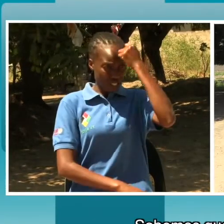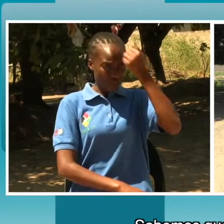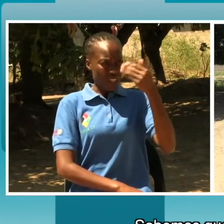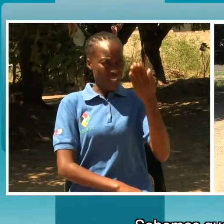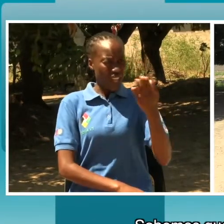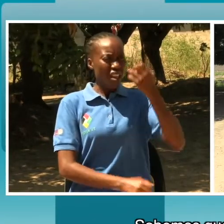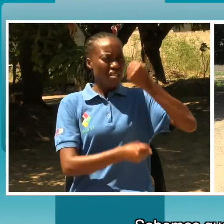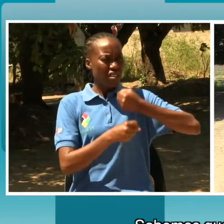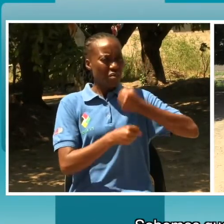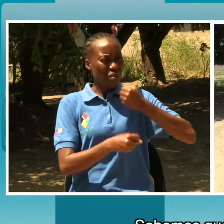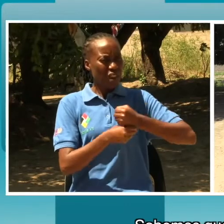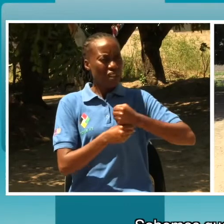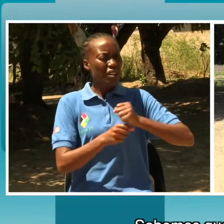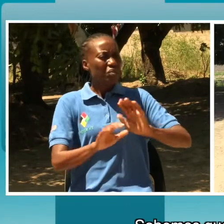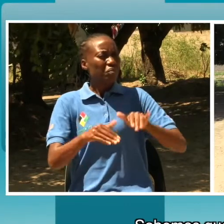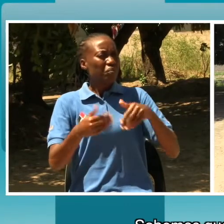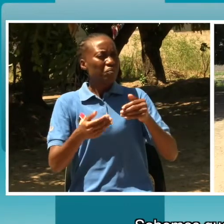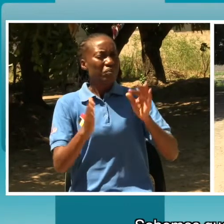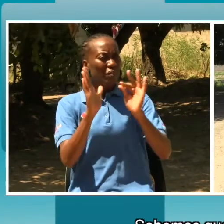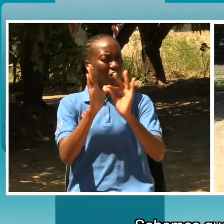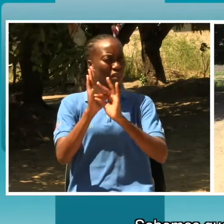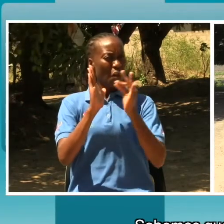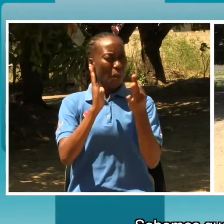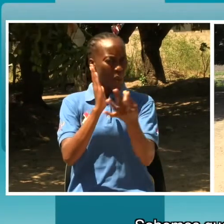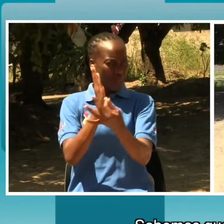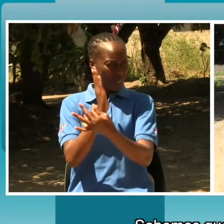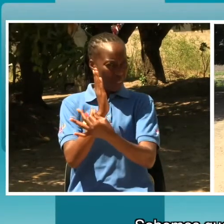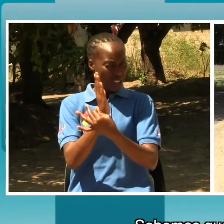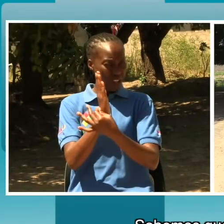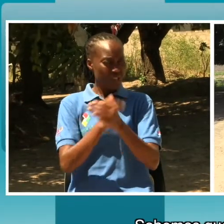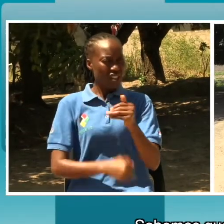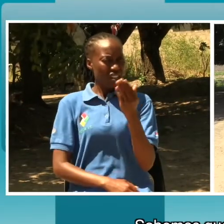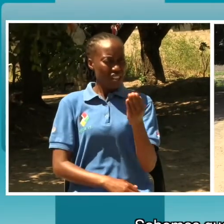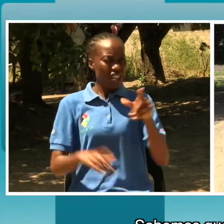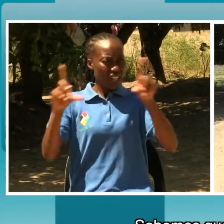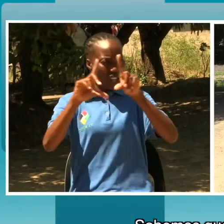podemos acompanhar, não é? Ela, sabemos que tem trabalhado